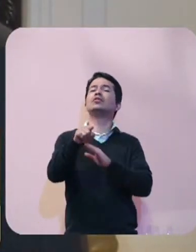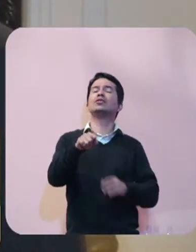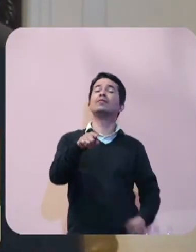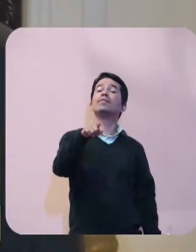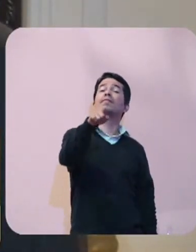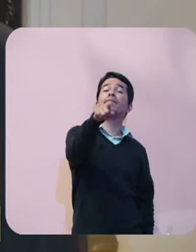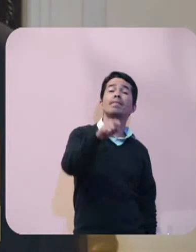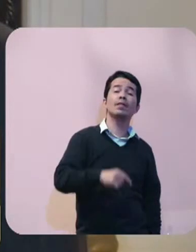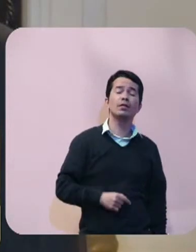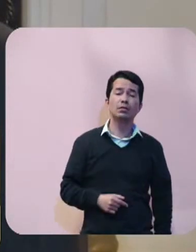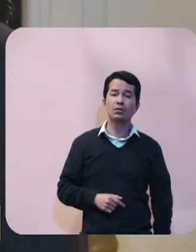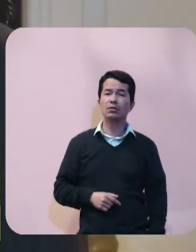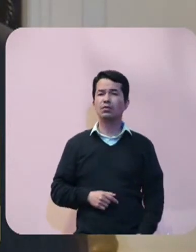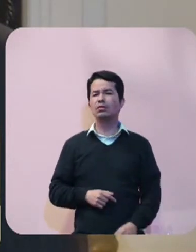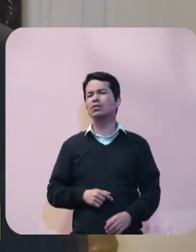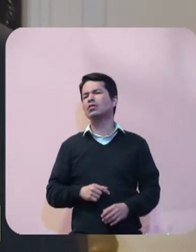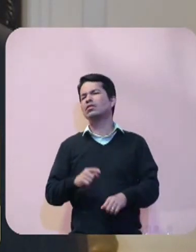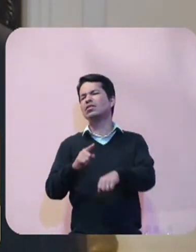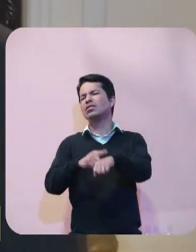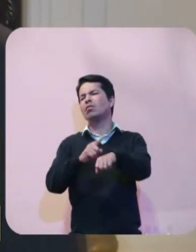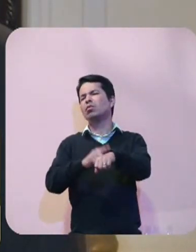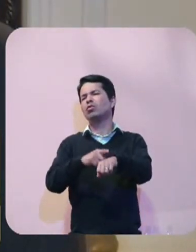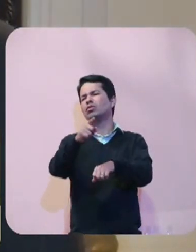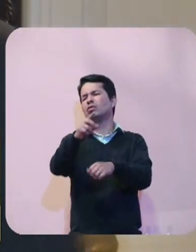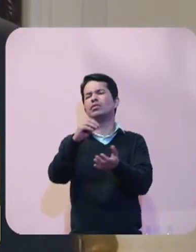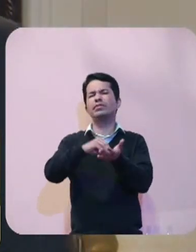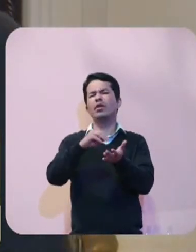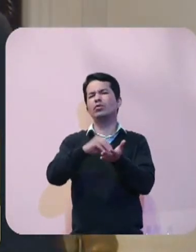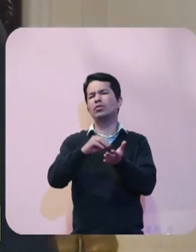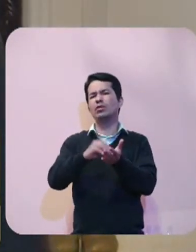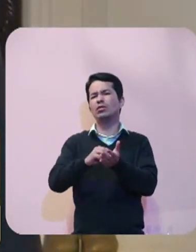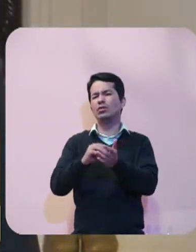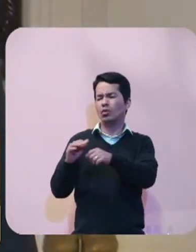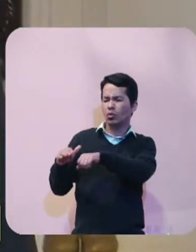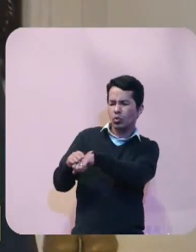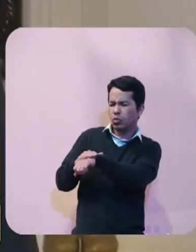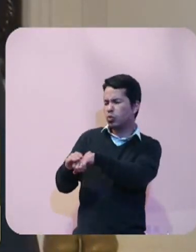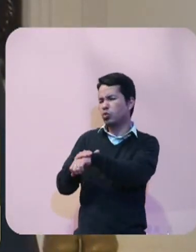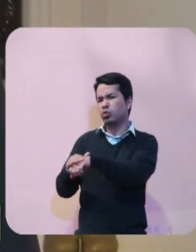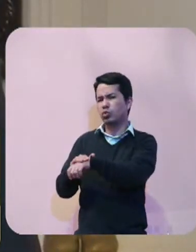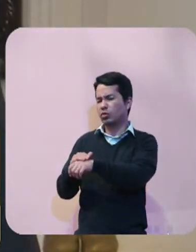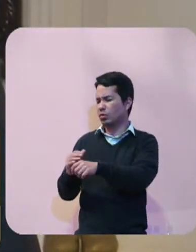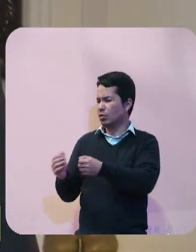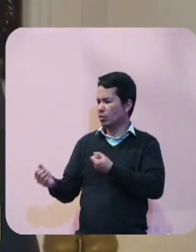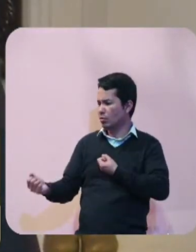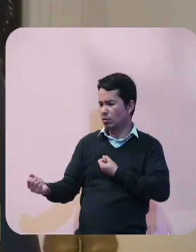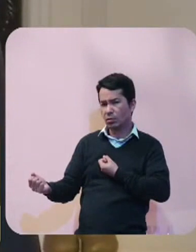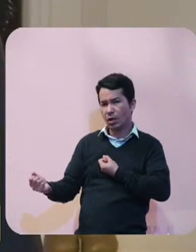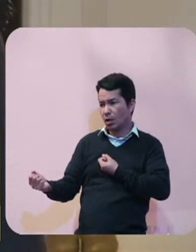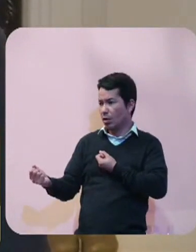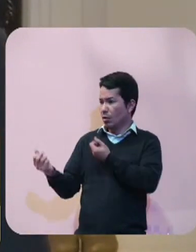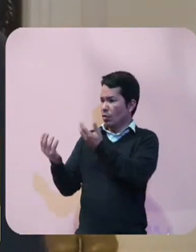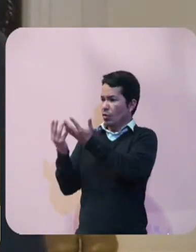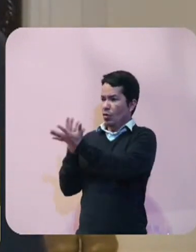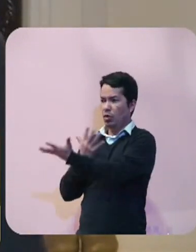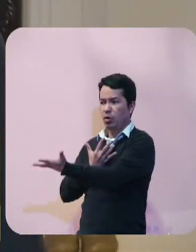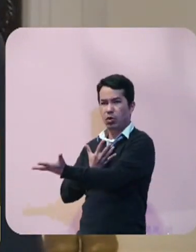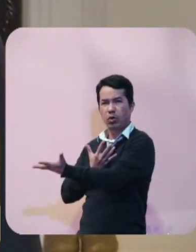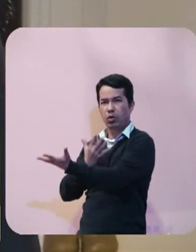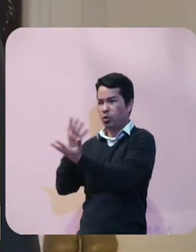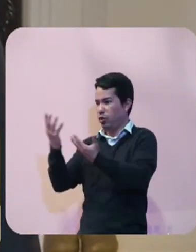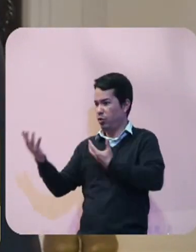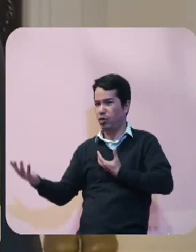tipo, de coração para coração? E às vezes tem que começar em nós, quando a gente fala das nossas falhas, dos